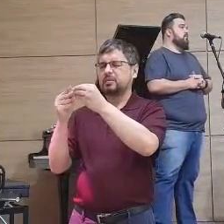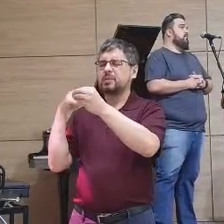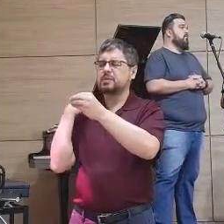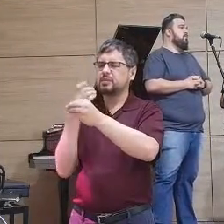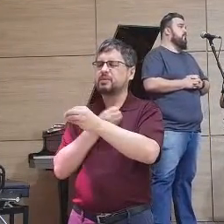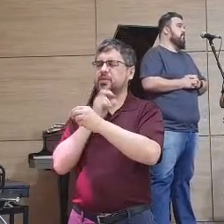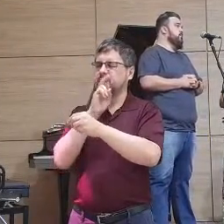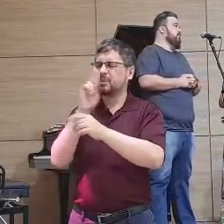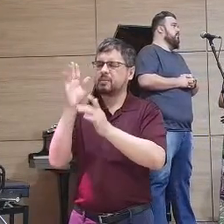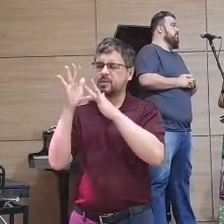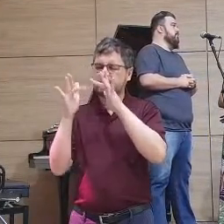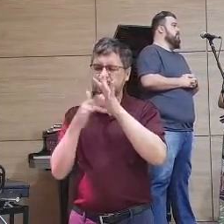de Jesus amém